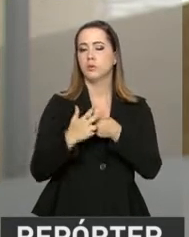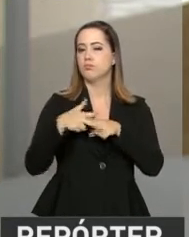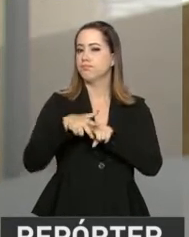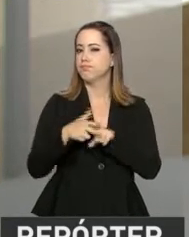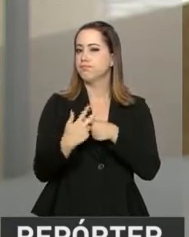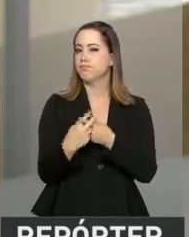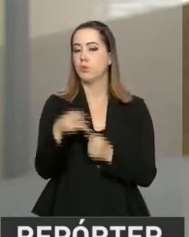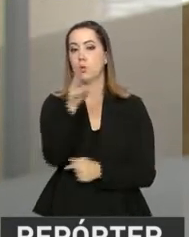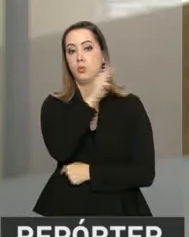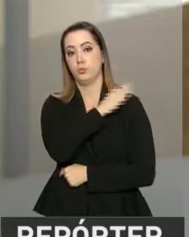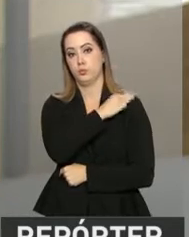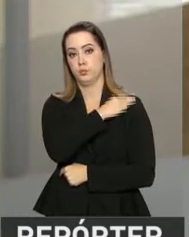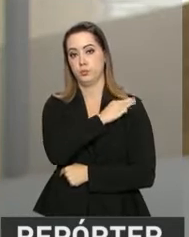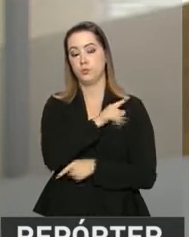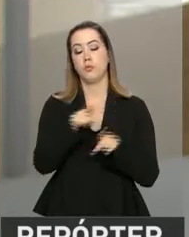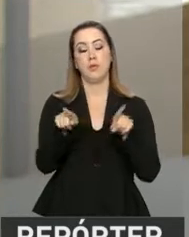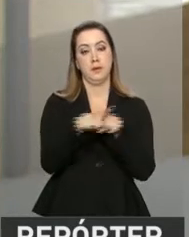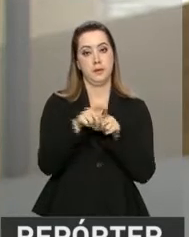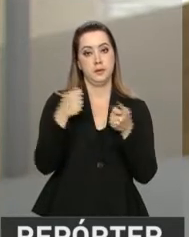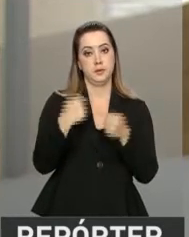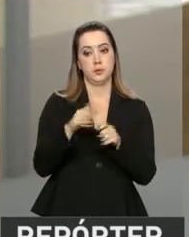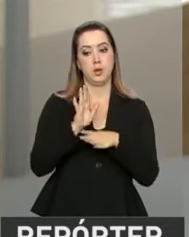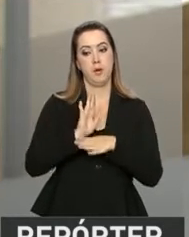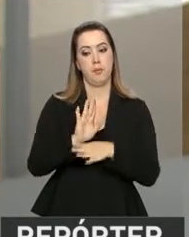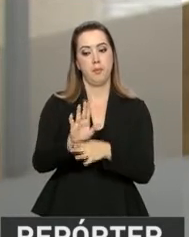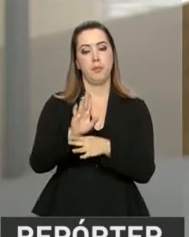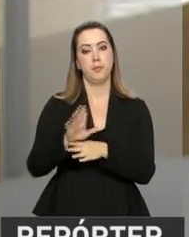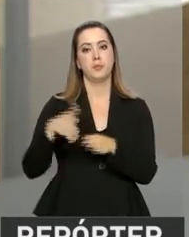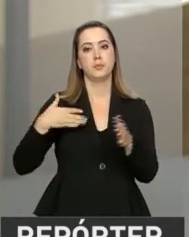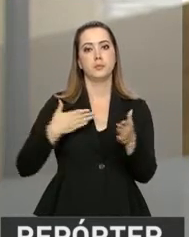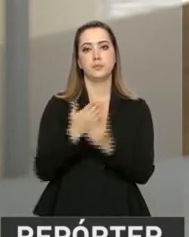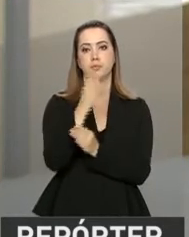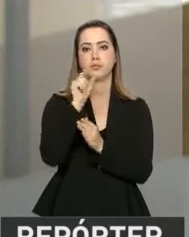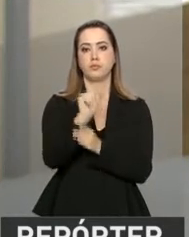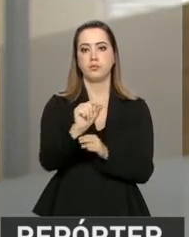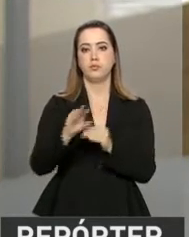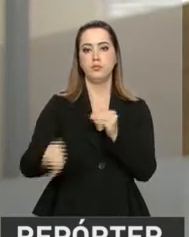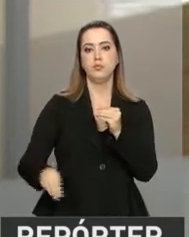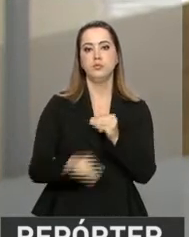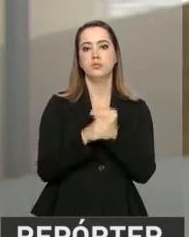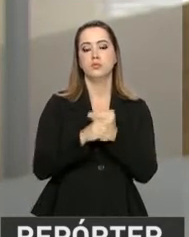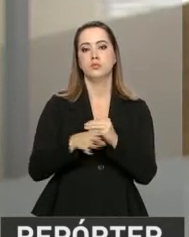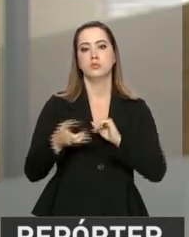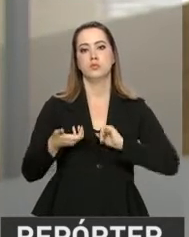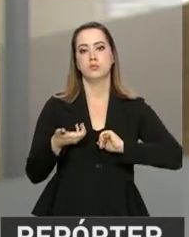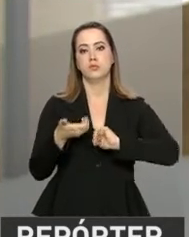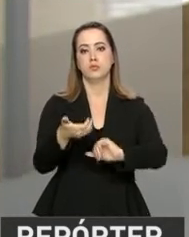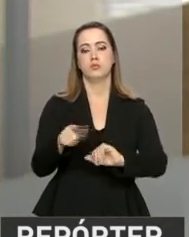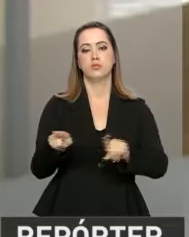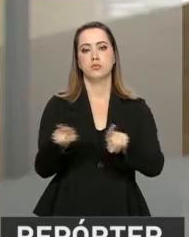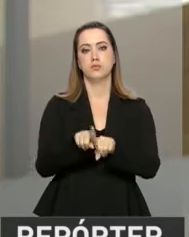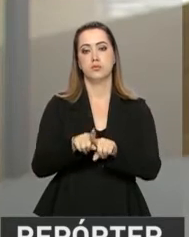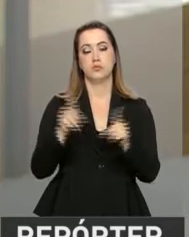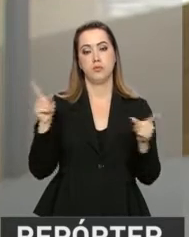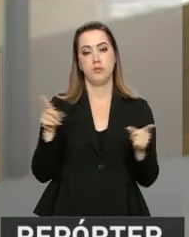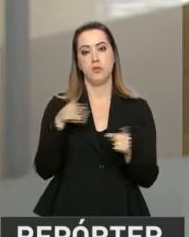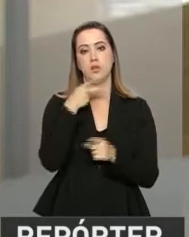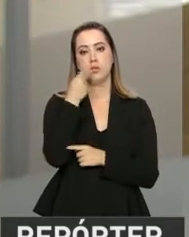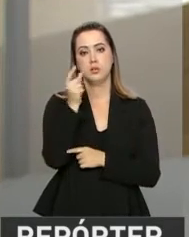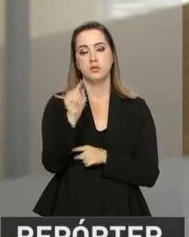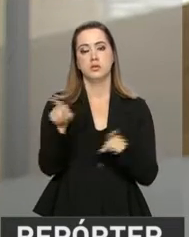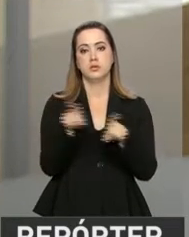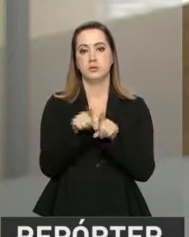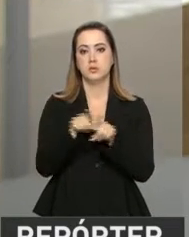Mendonça Filho afirmou que o governo apoia a aprovação do substitutivo que está na Câmara dos Deputados Mas disse também